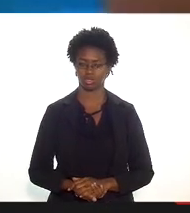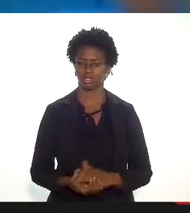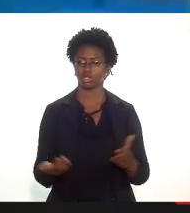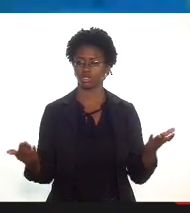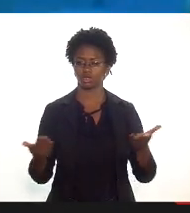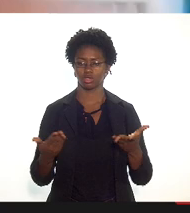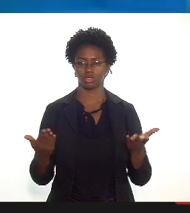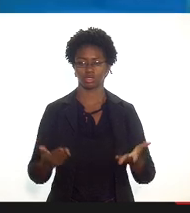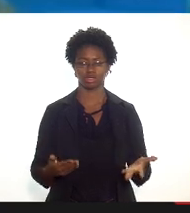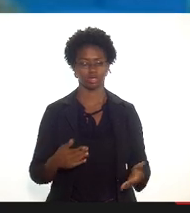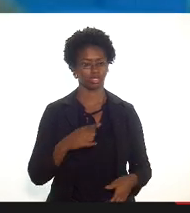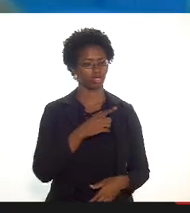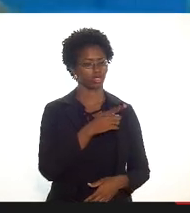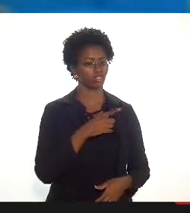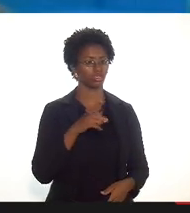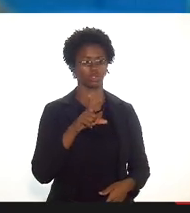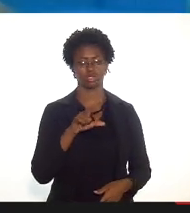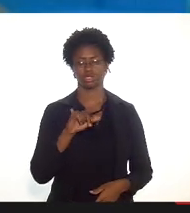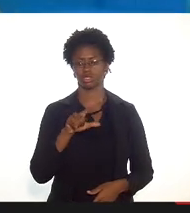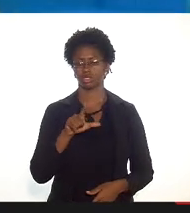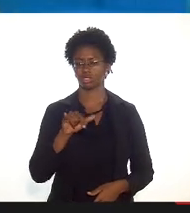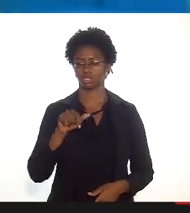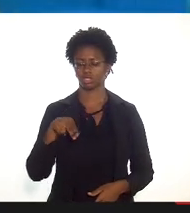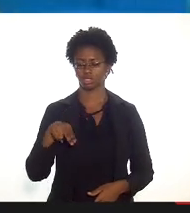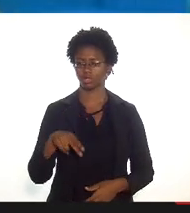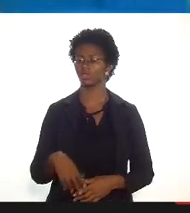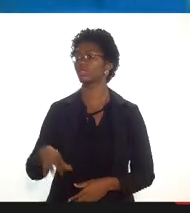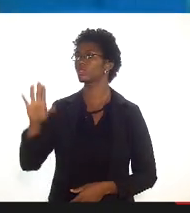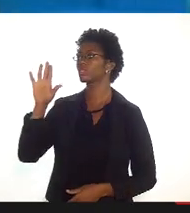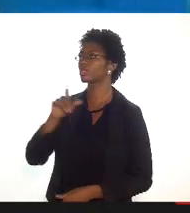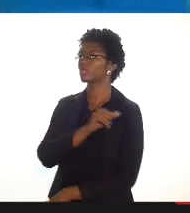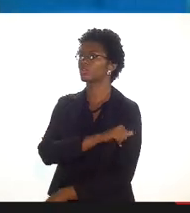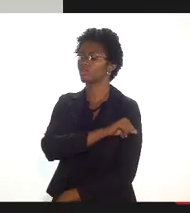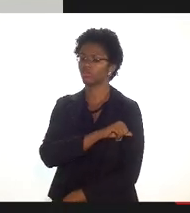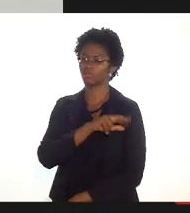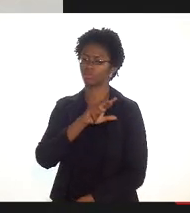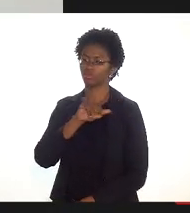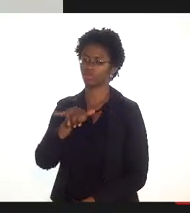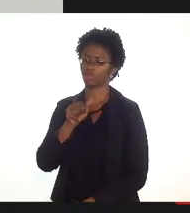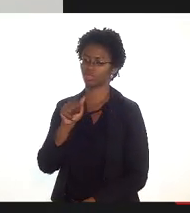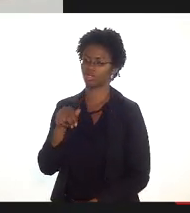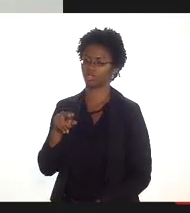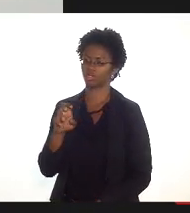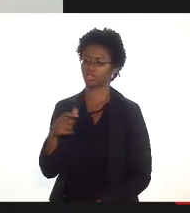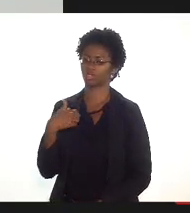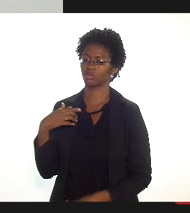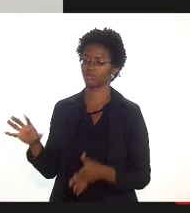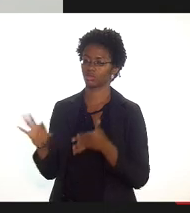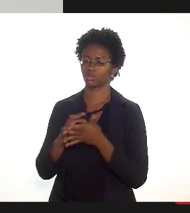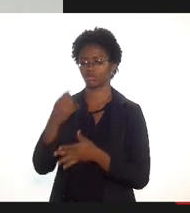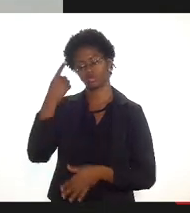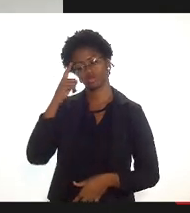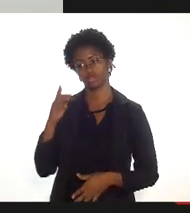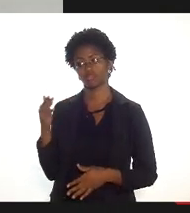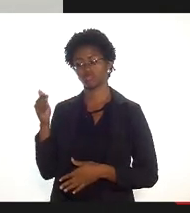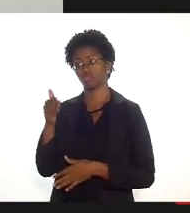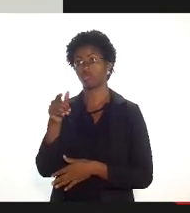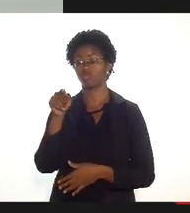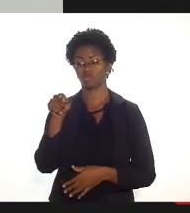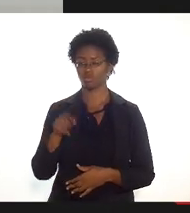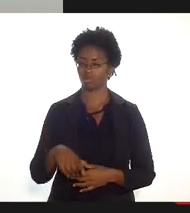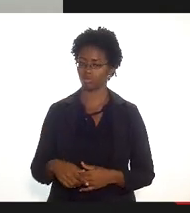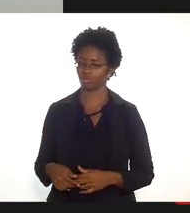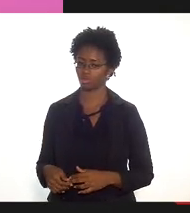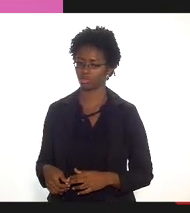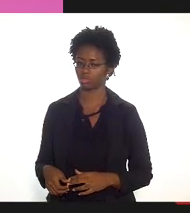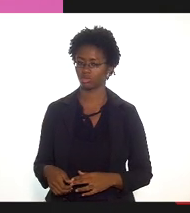palavra para a Lilian Berg. Enfermeira Rejane, boa tarde. Pode Paulo me inscrever, Rejane. Eu já me inscrevi aqui, mas não sei se meu nome chegou aí, já?